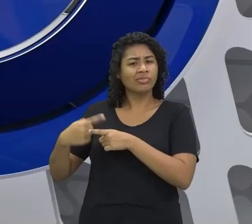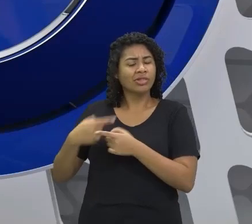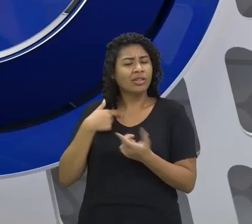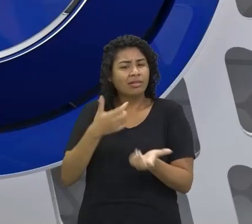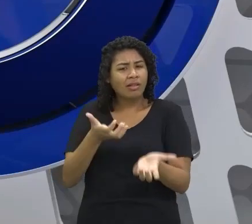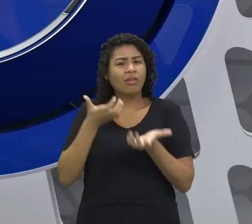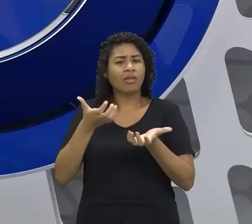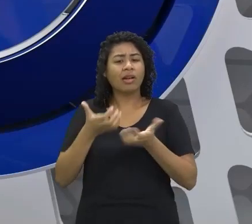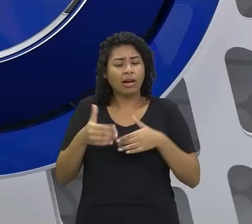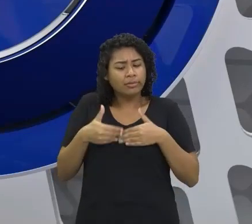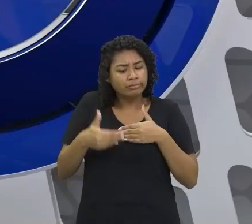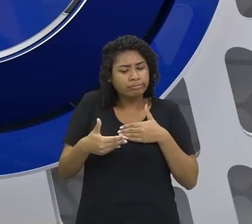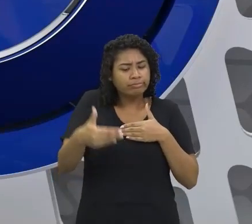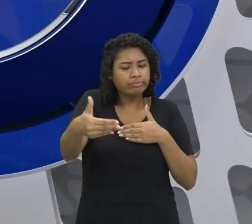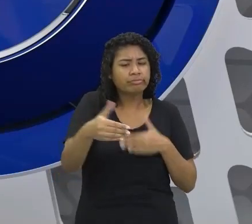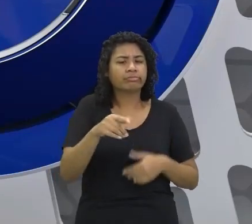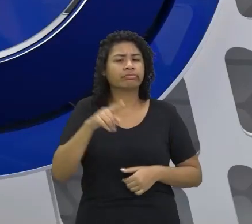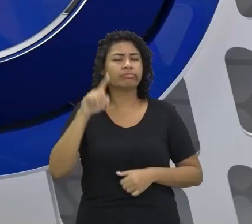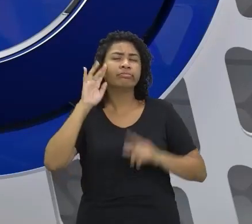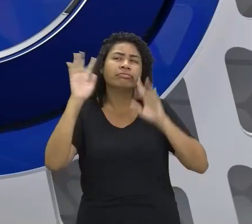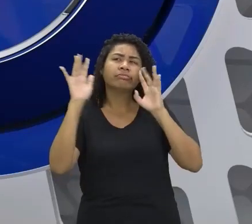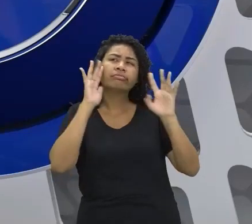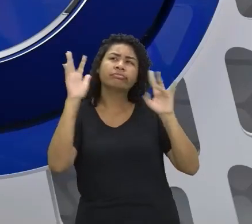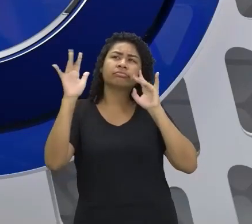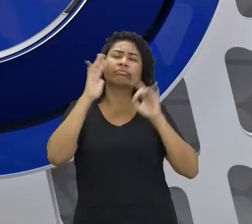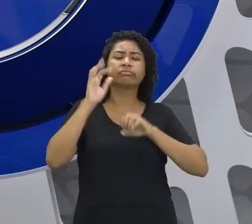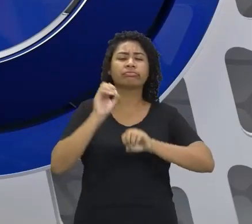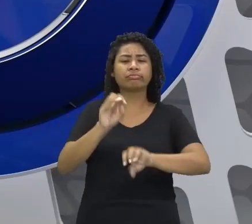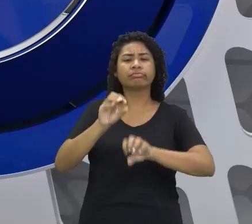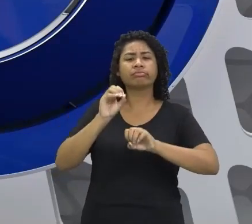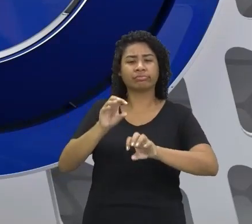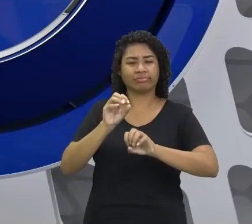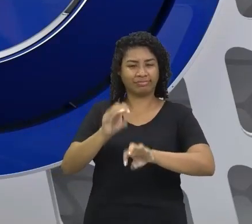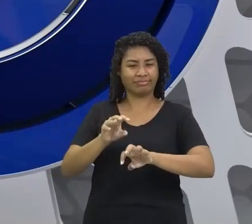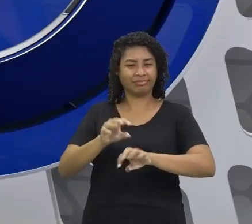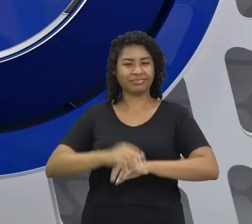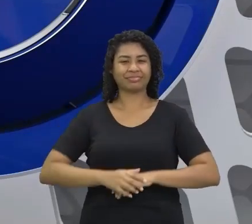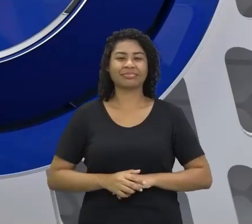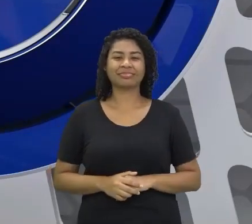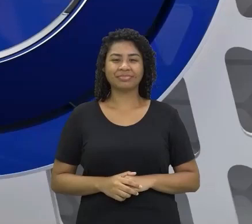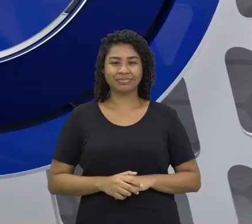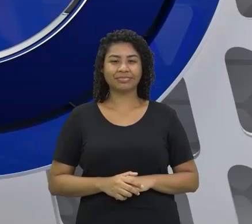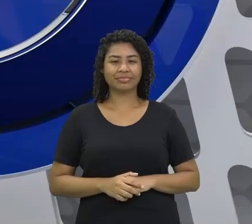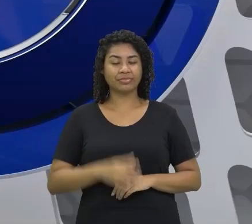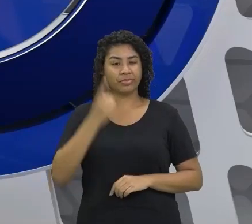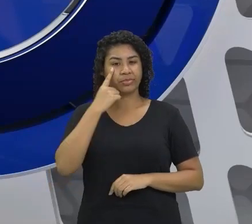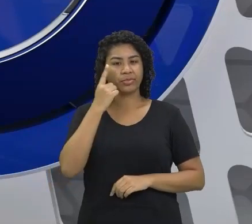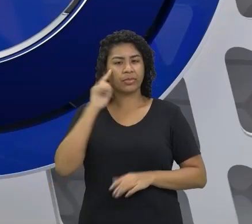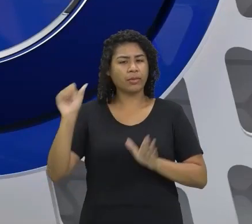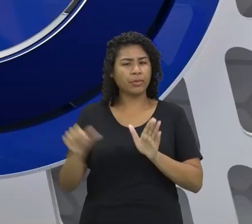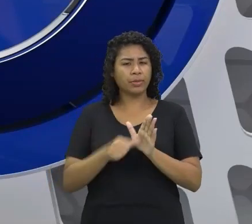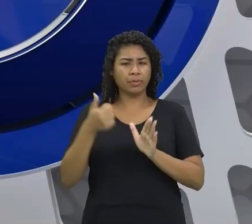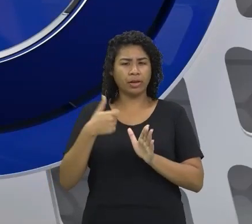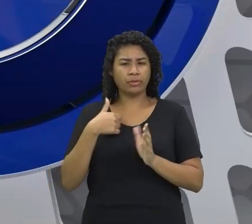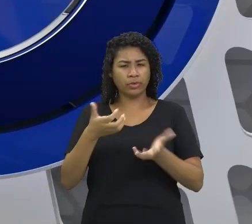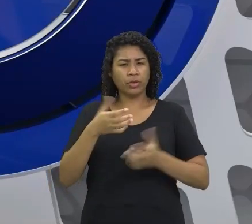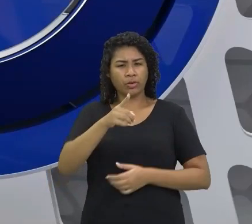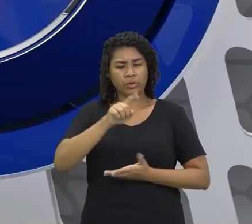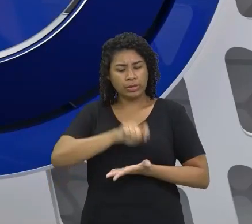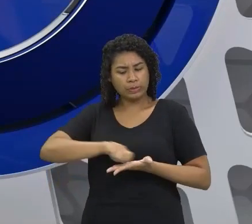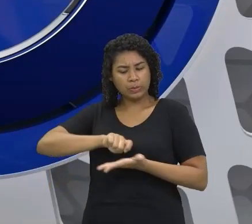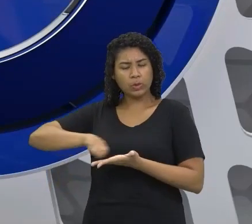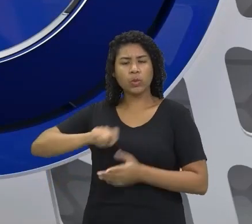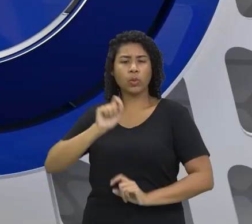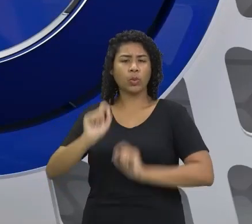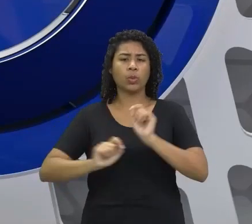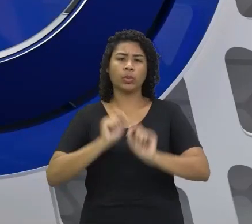ao longo dessa aula, refletir, ao longo dessa aula, retomar. A primeira ideia que eu quero que você coloque é sobre